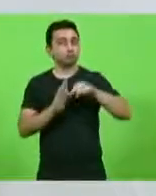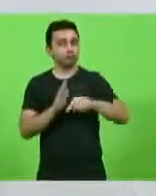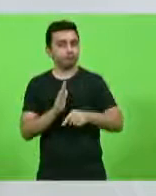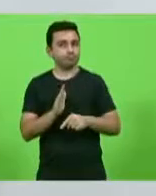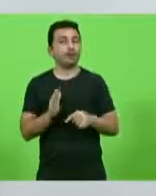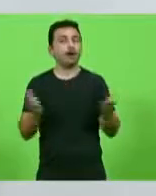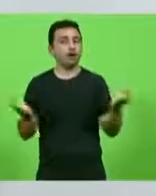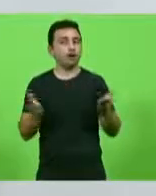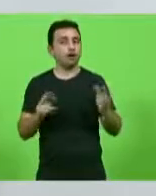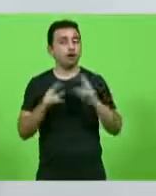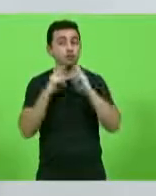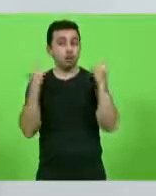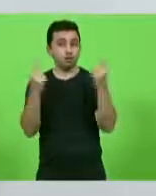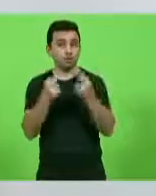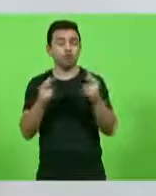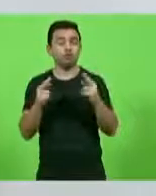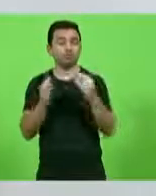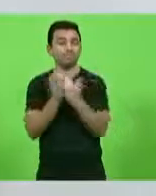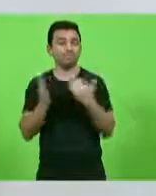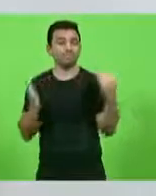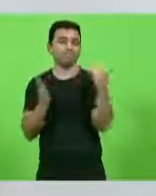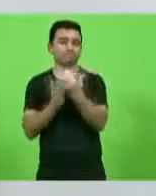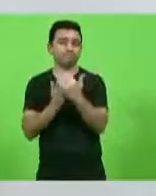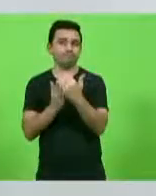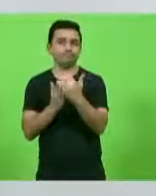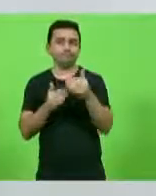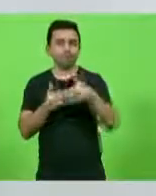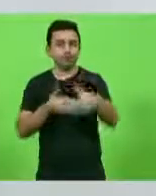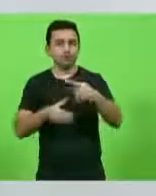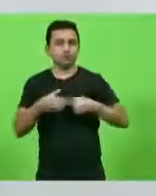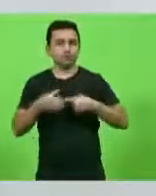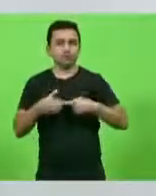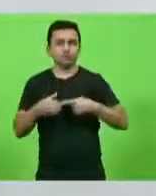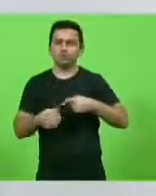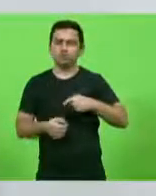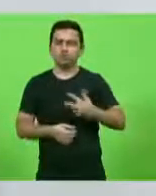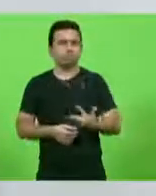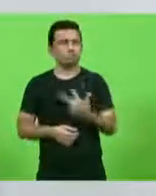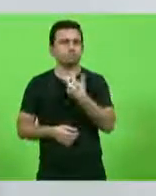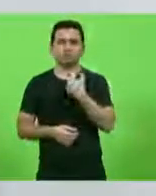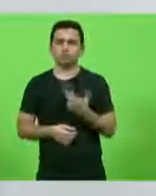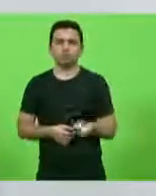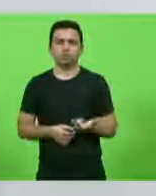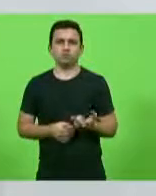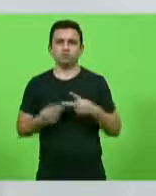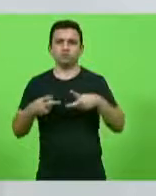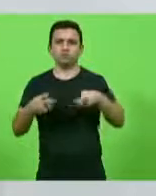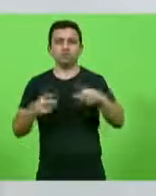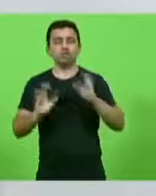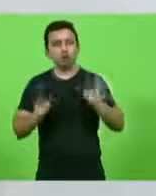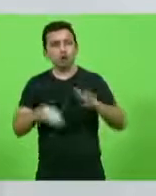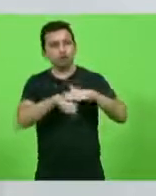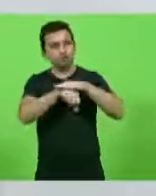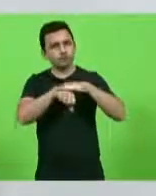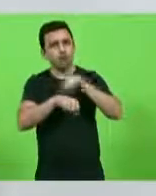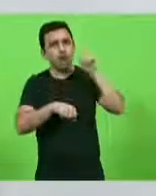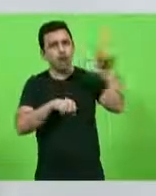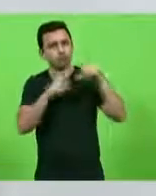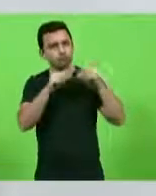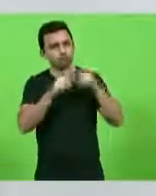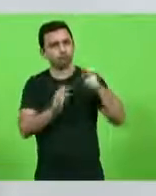reunião extraordinária aí da nossa comissão, mas não vai ficar assim. Nós já estamos fazendo contato com Brasília, nós vamos